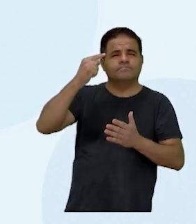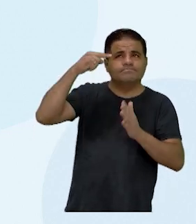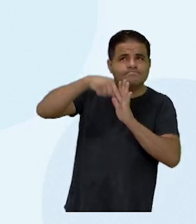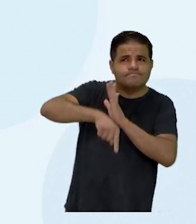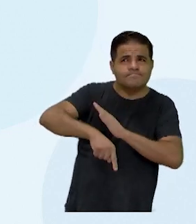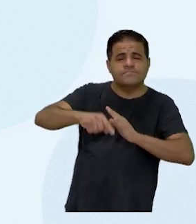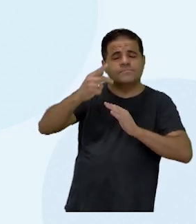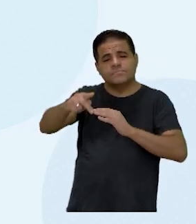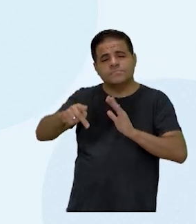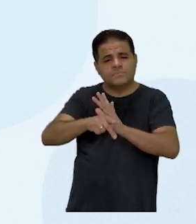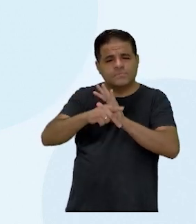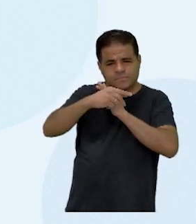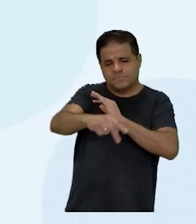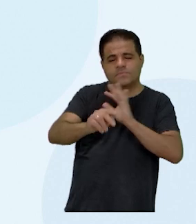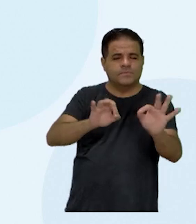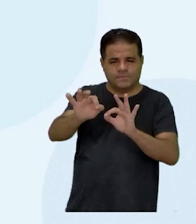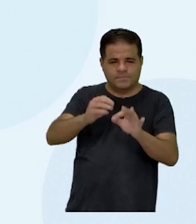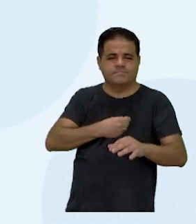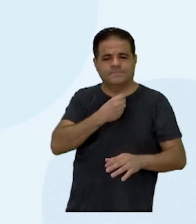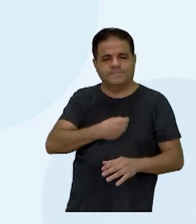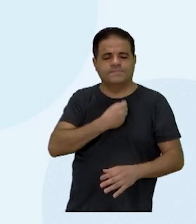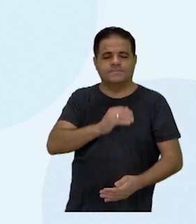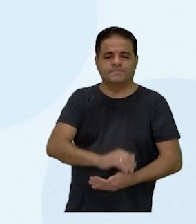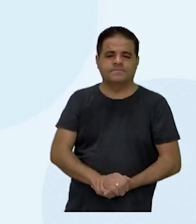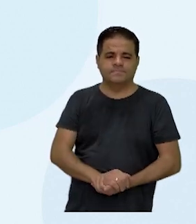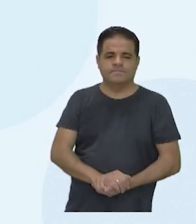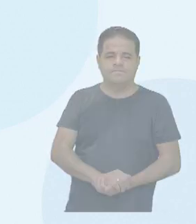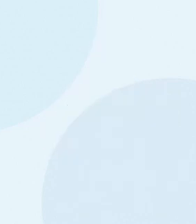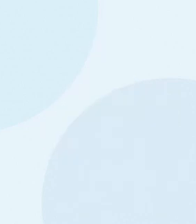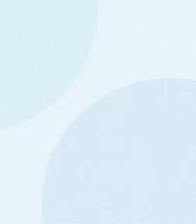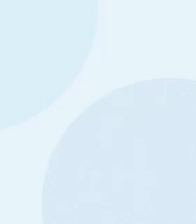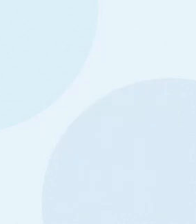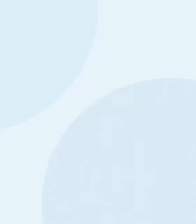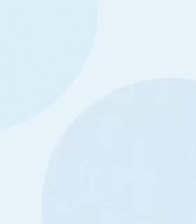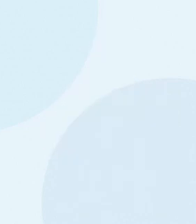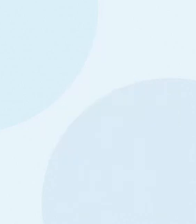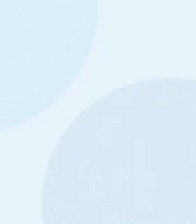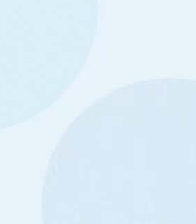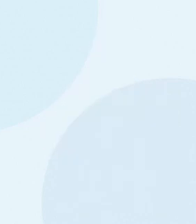vê como professor desses componentes.